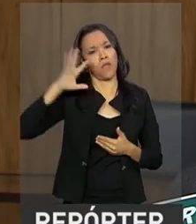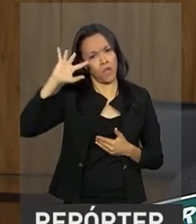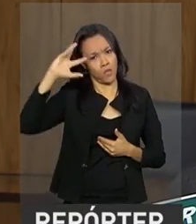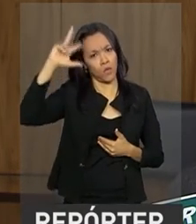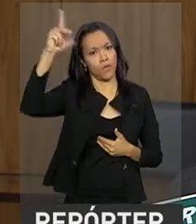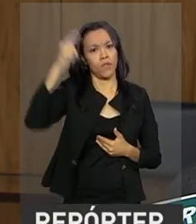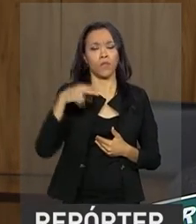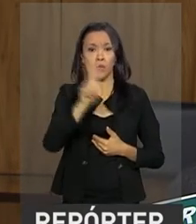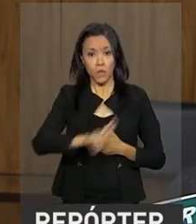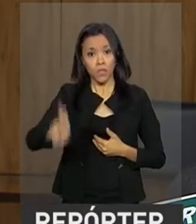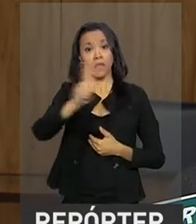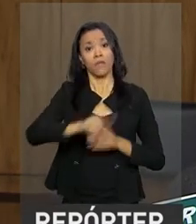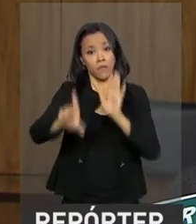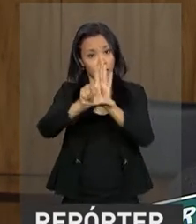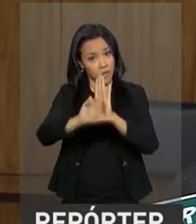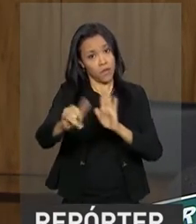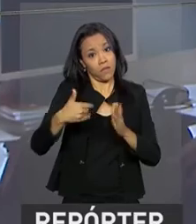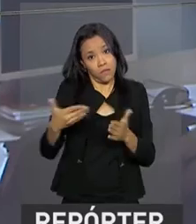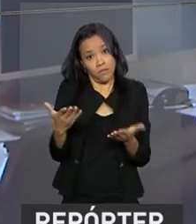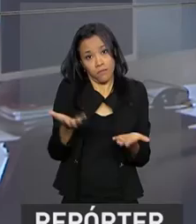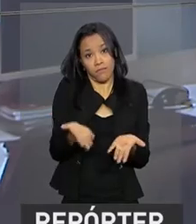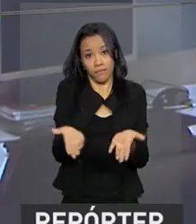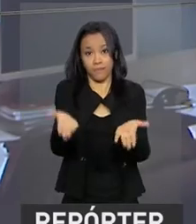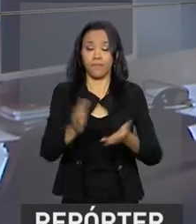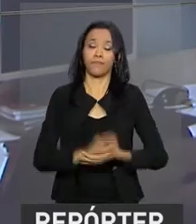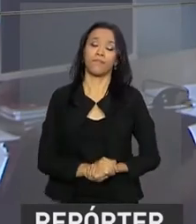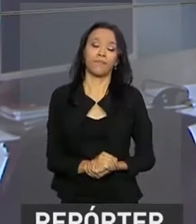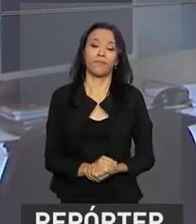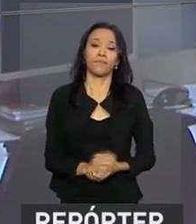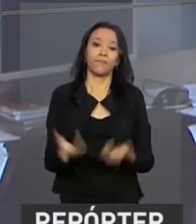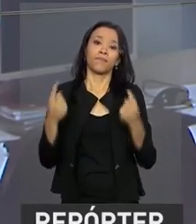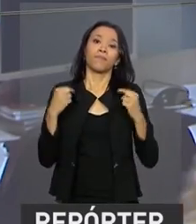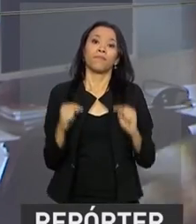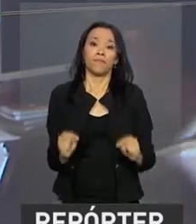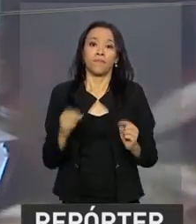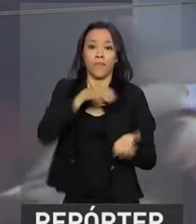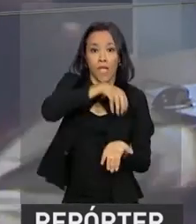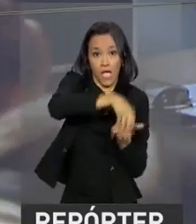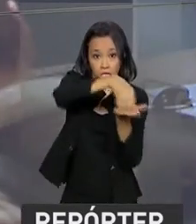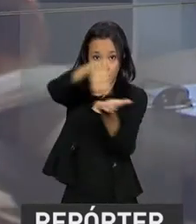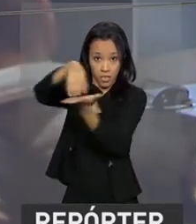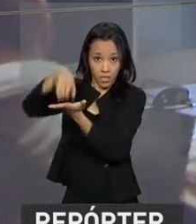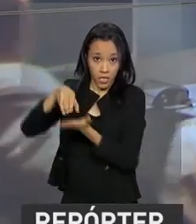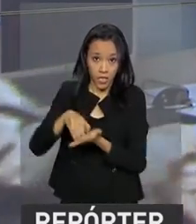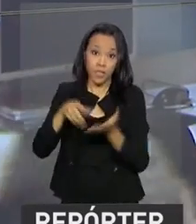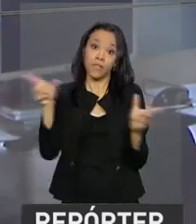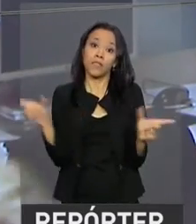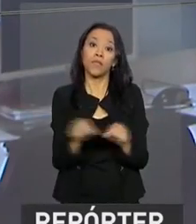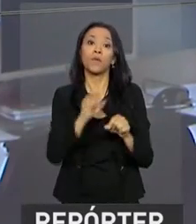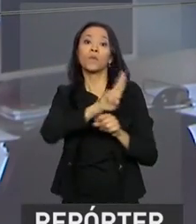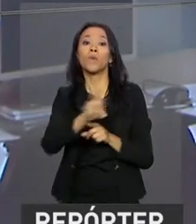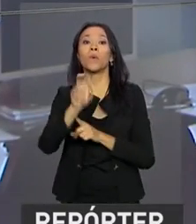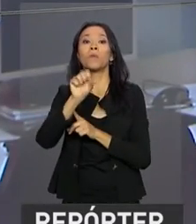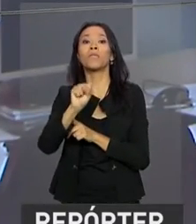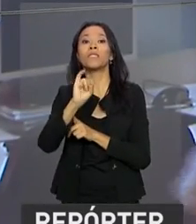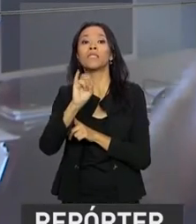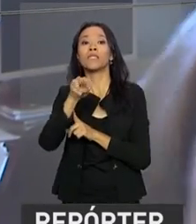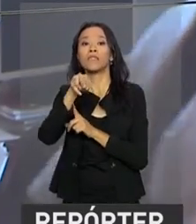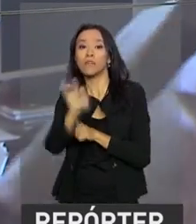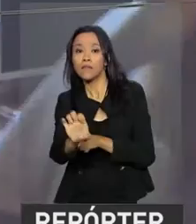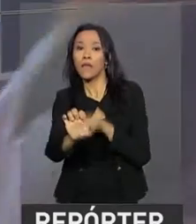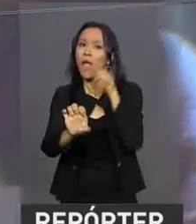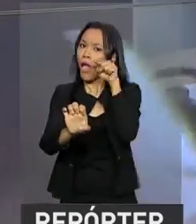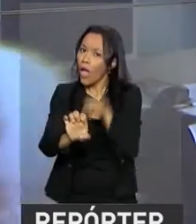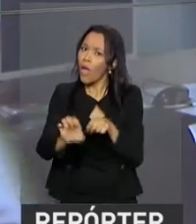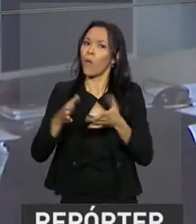institucionais como estão sendo resolvidos as agências do sistema nacional de emprego sine podem ser um